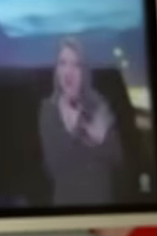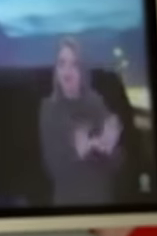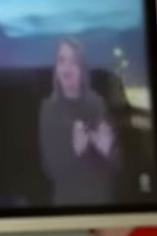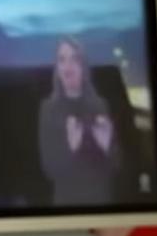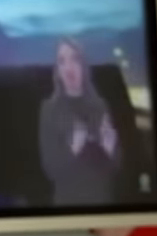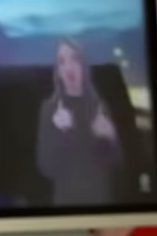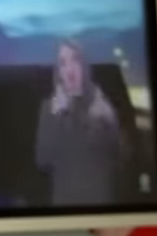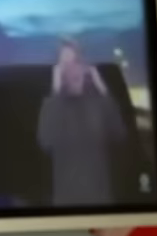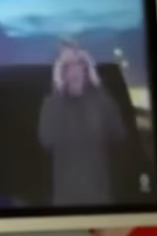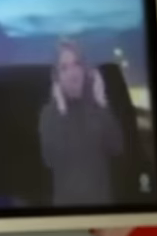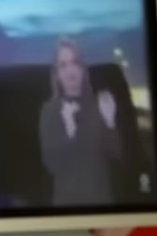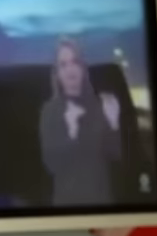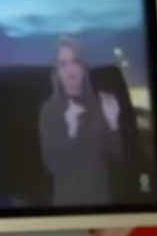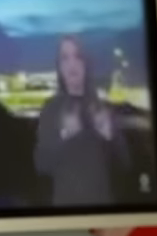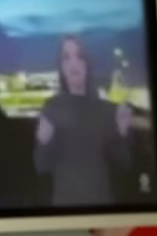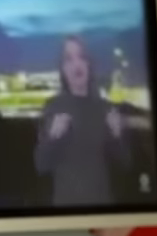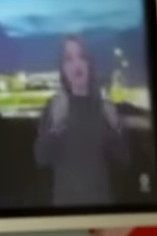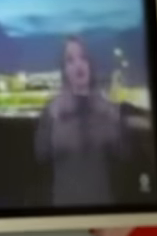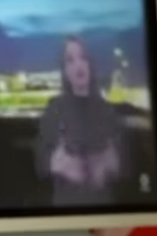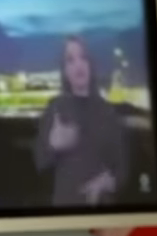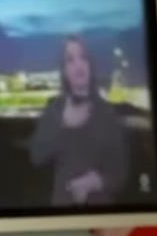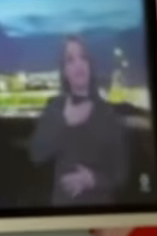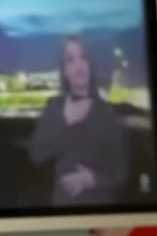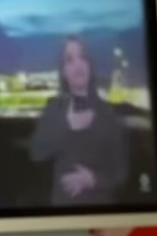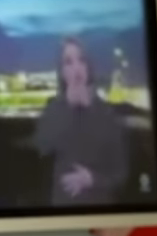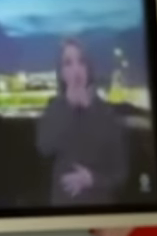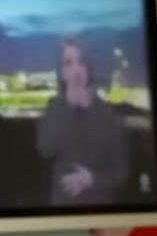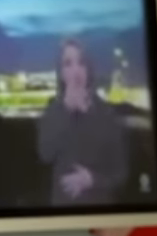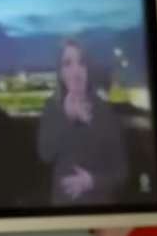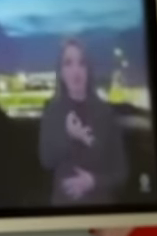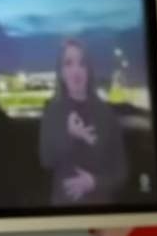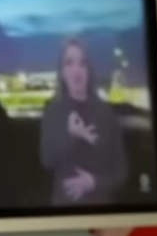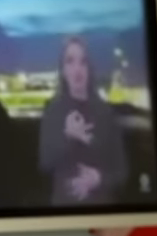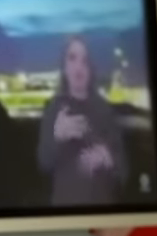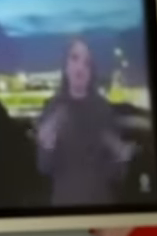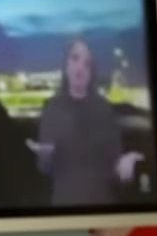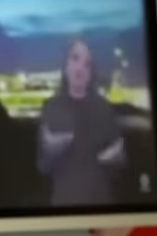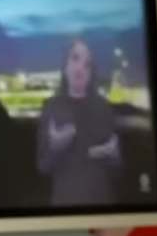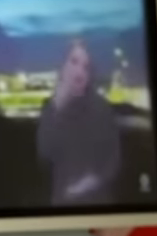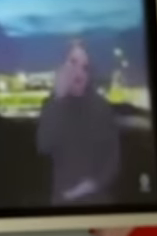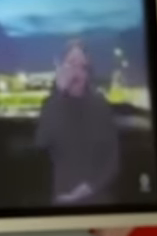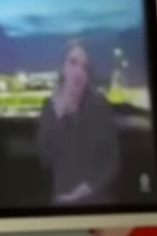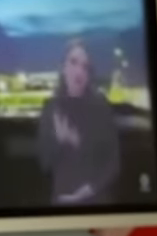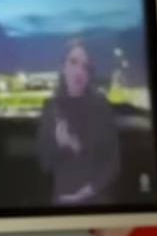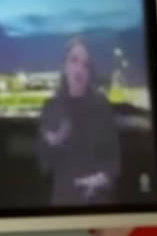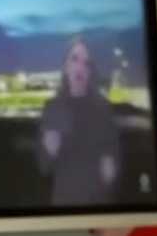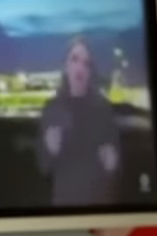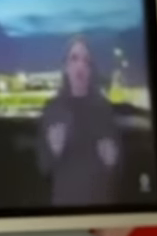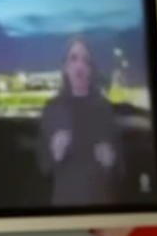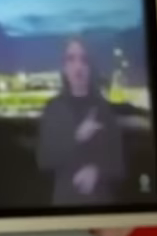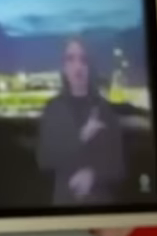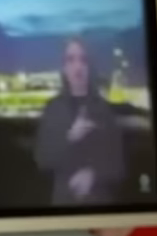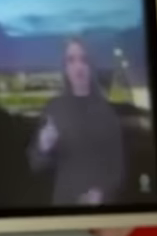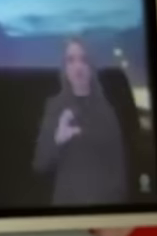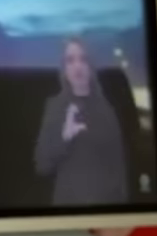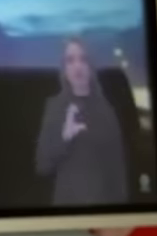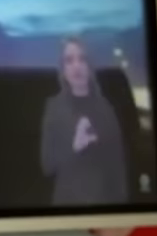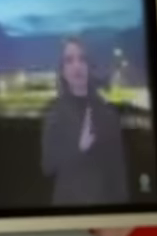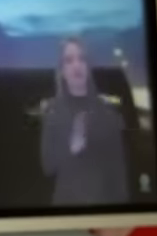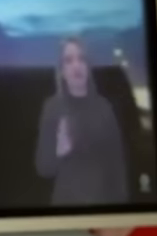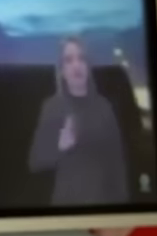Seguindo a minha opinião, e entendo com a devida vênia que o presidente da CNB não é